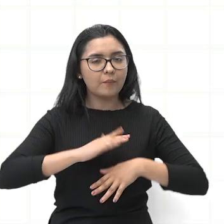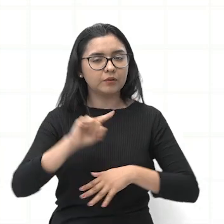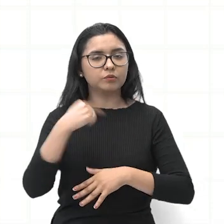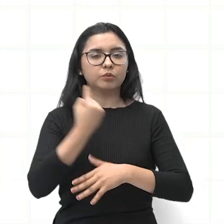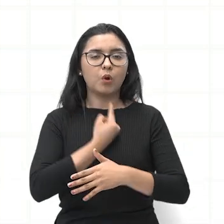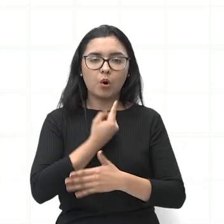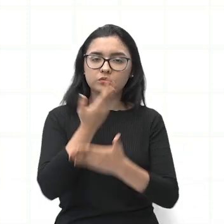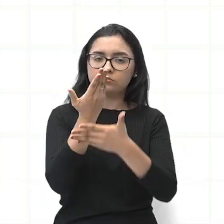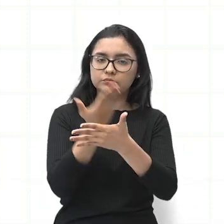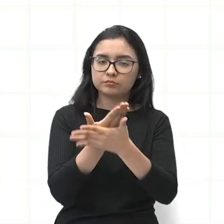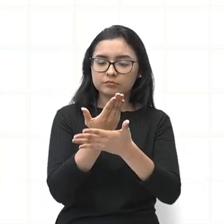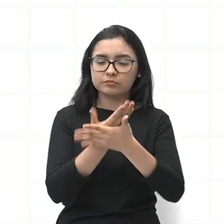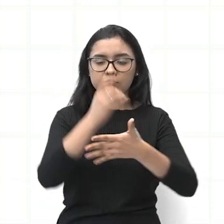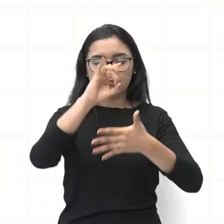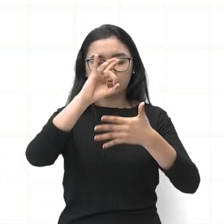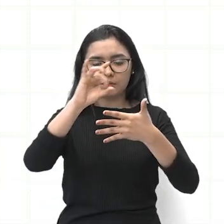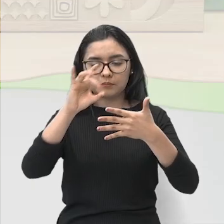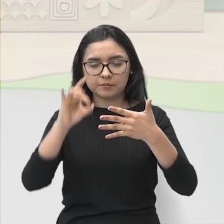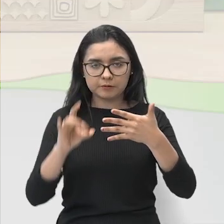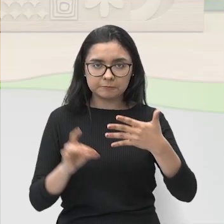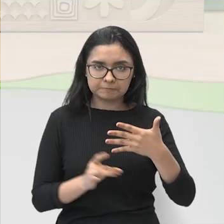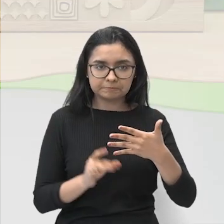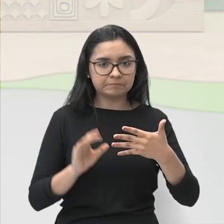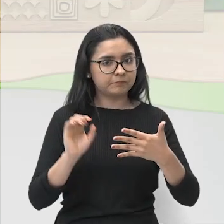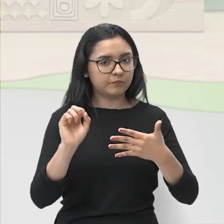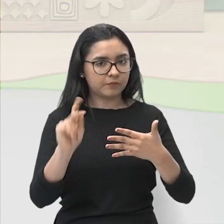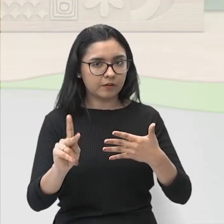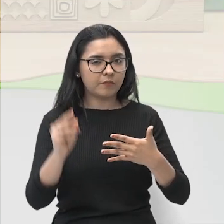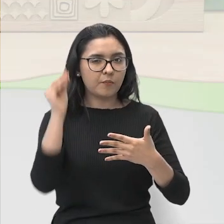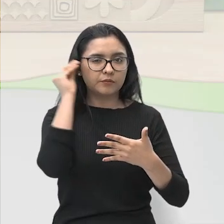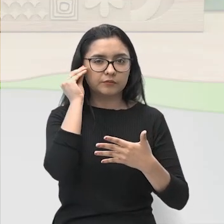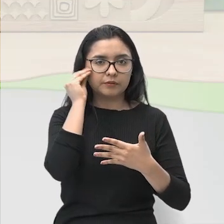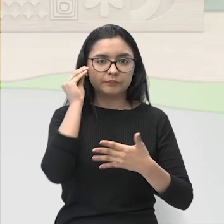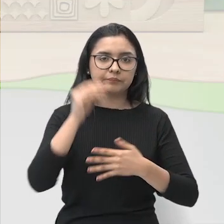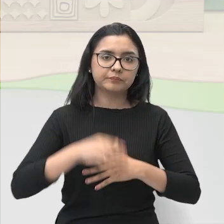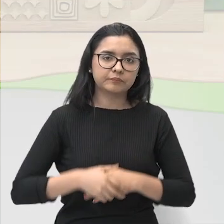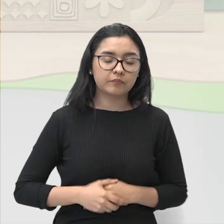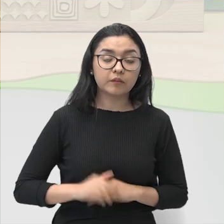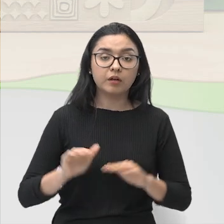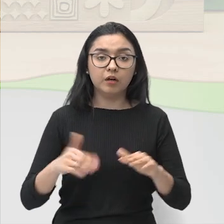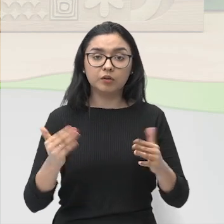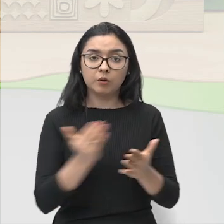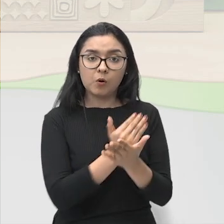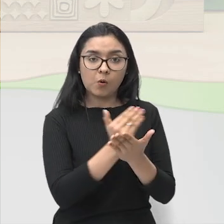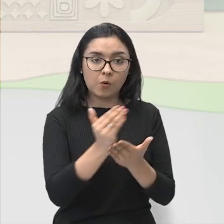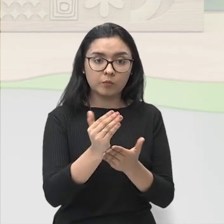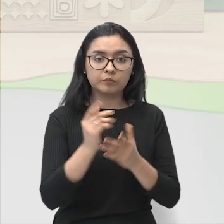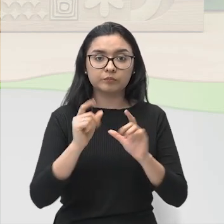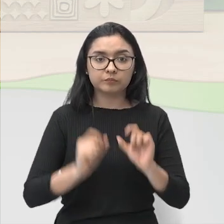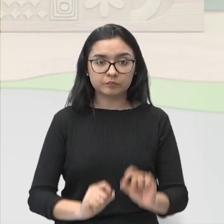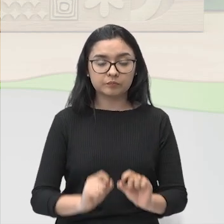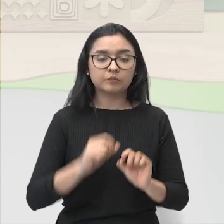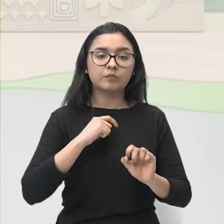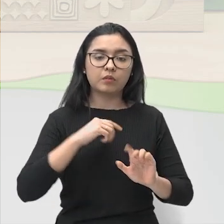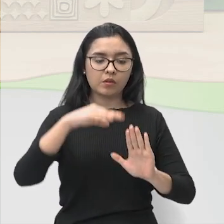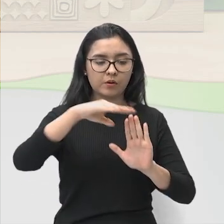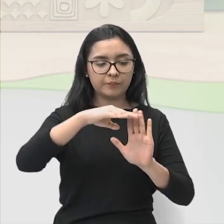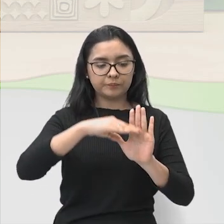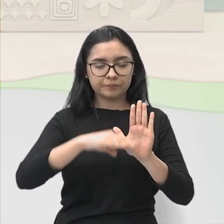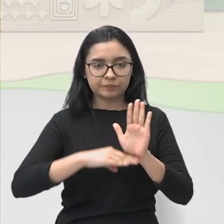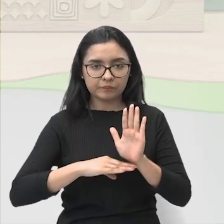cada um por cada vez. Vamos lá observar. Nós iniciamos níveis de